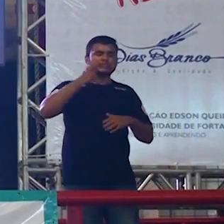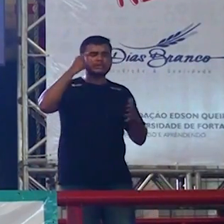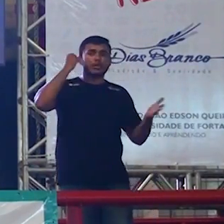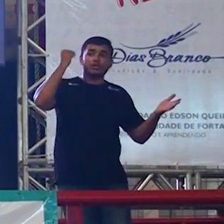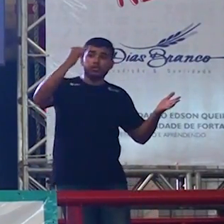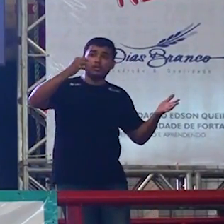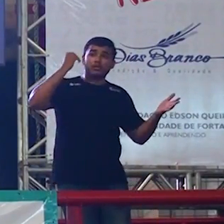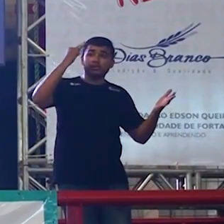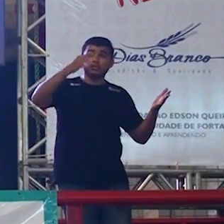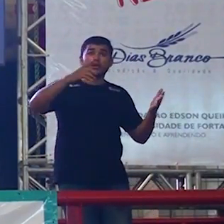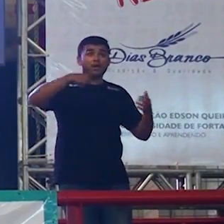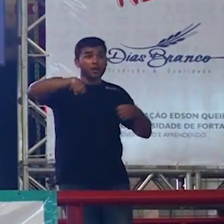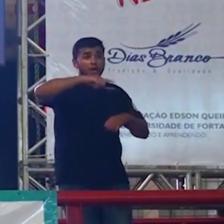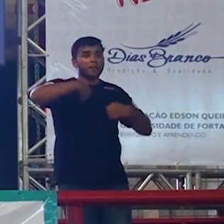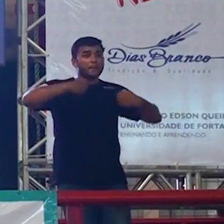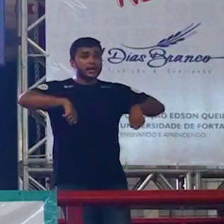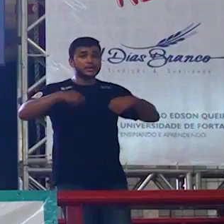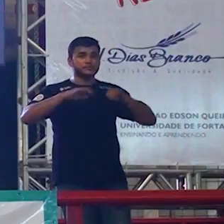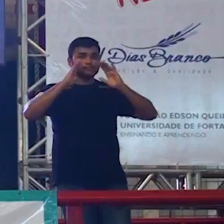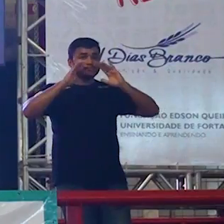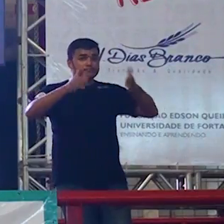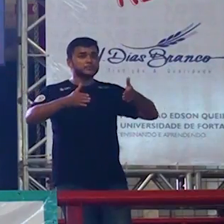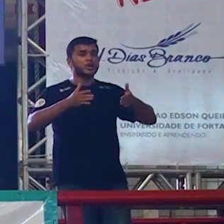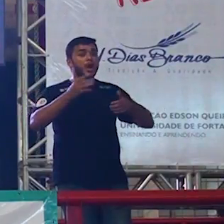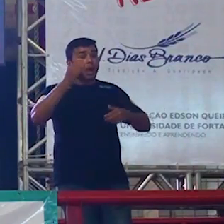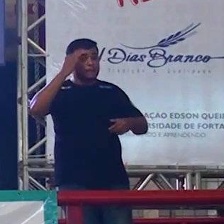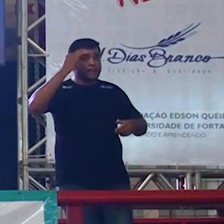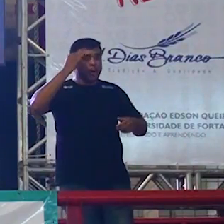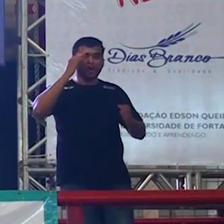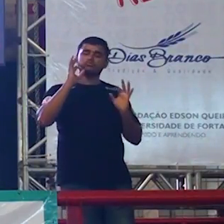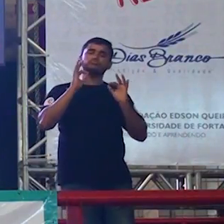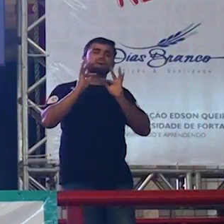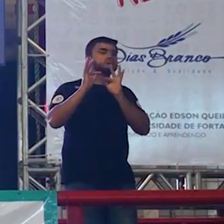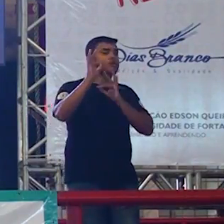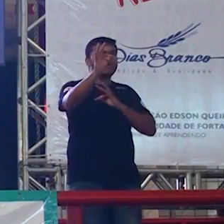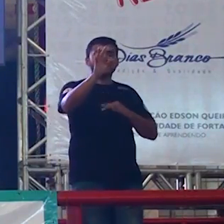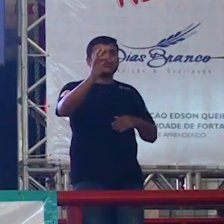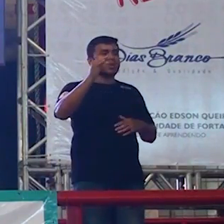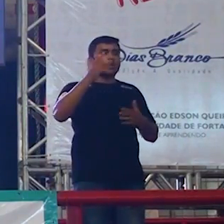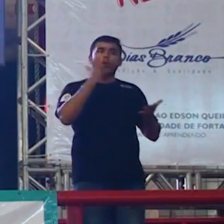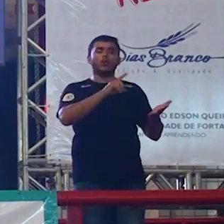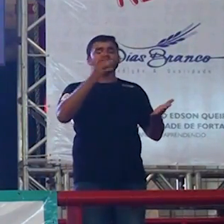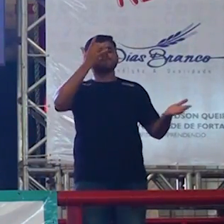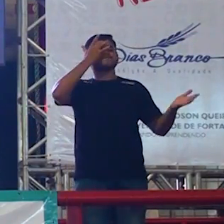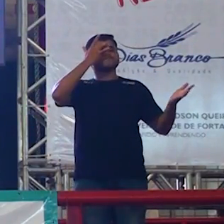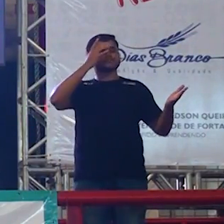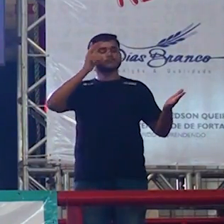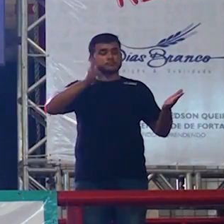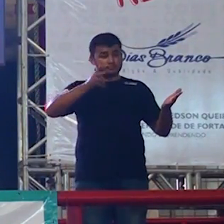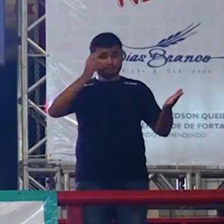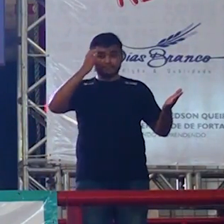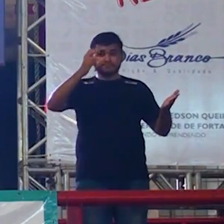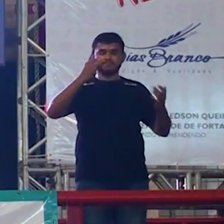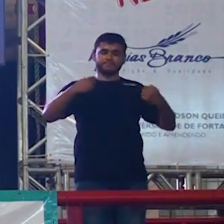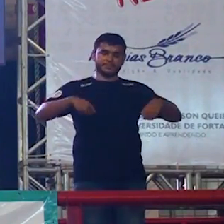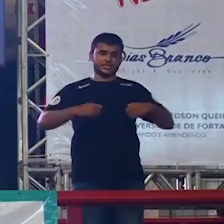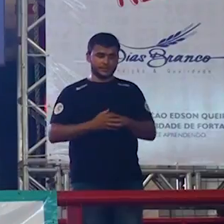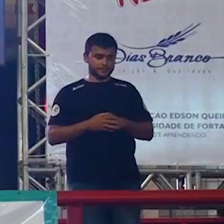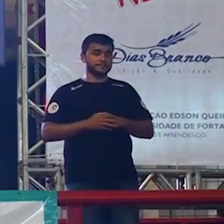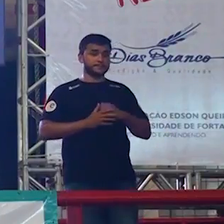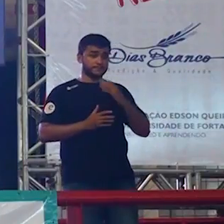aprendizado, consequentemente a nossa consolidação da memória de longo prazo fica comprometida, tá bom?